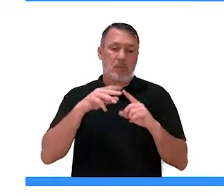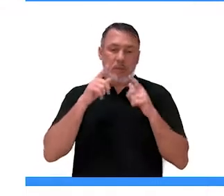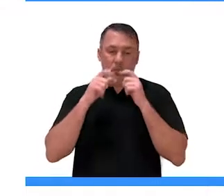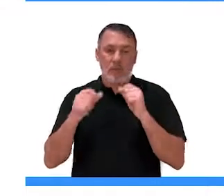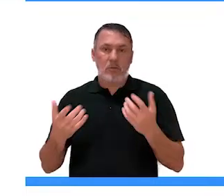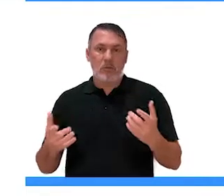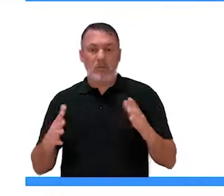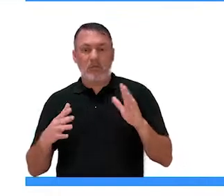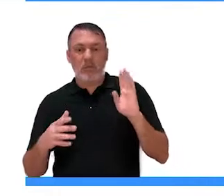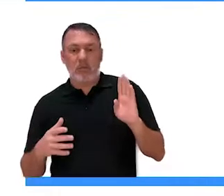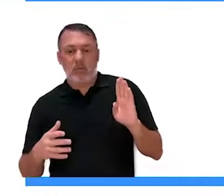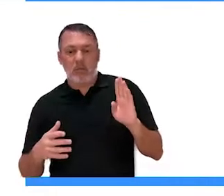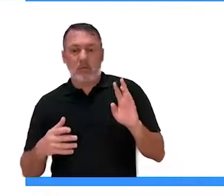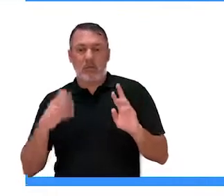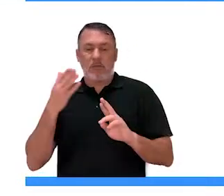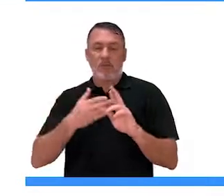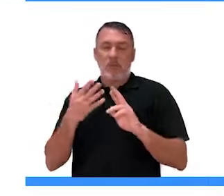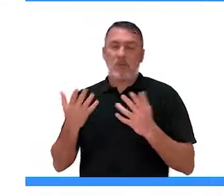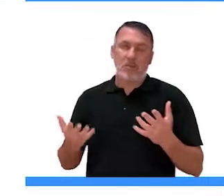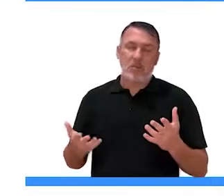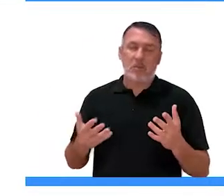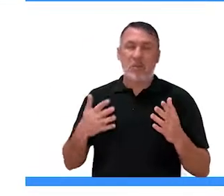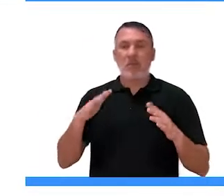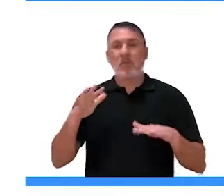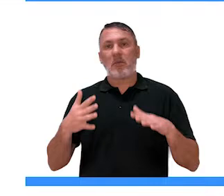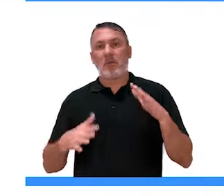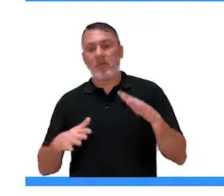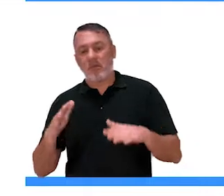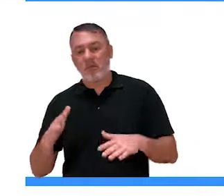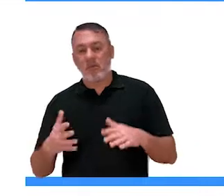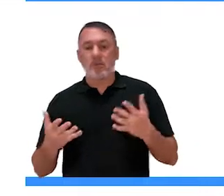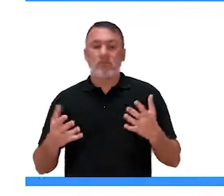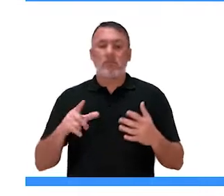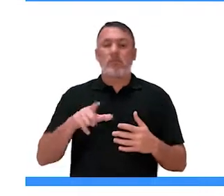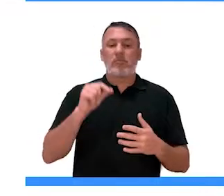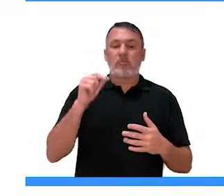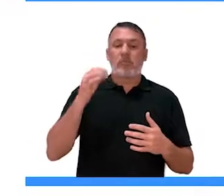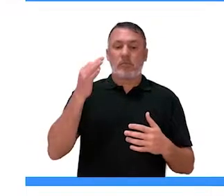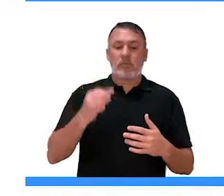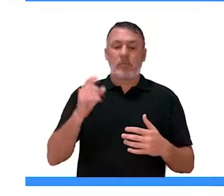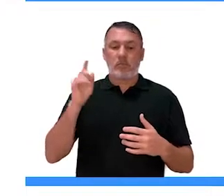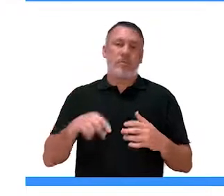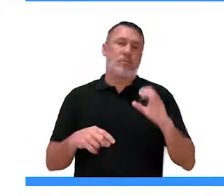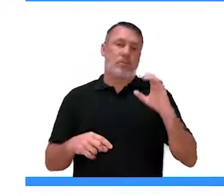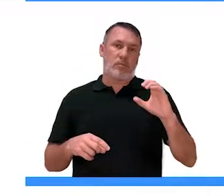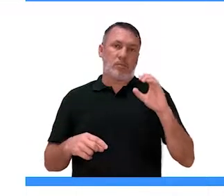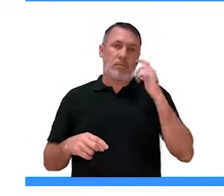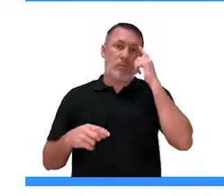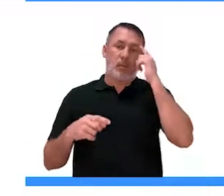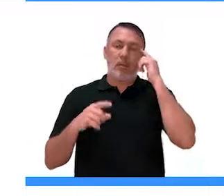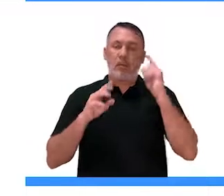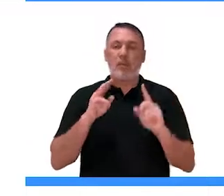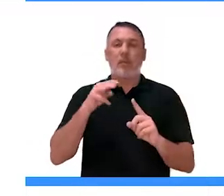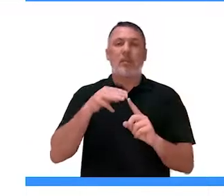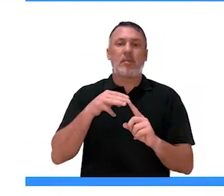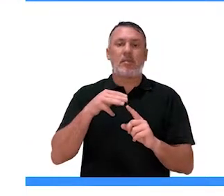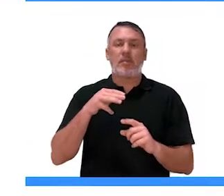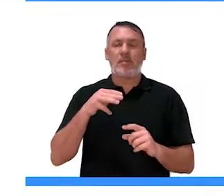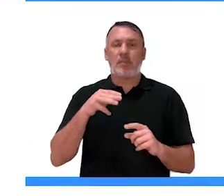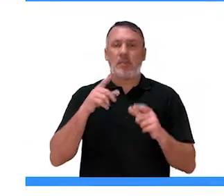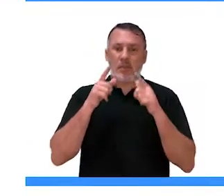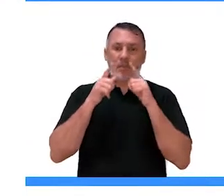metalinguística, talvez a B, referencial, talvez. A alternativa correta, então, é a